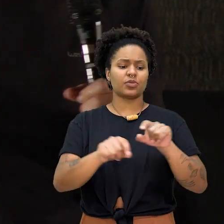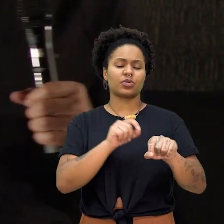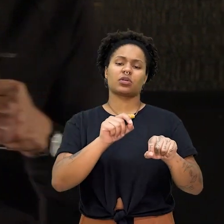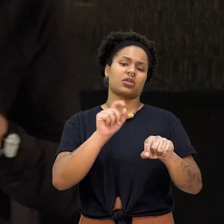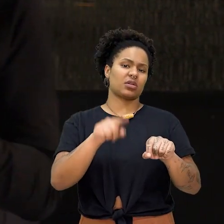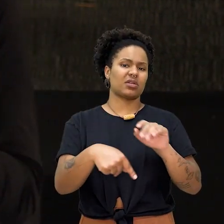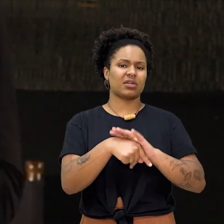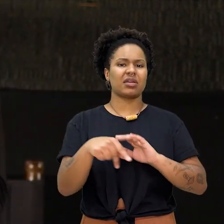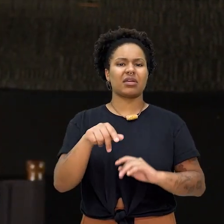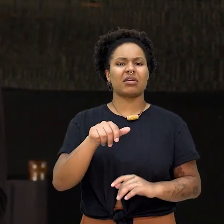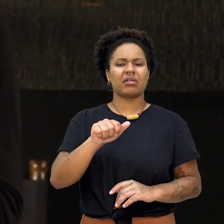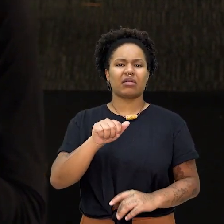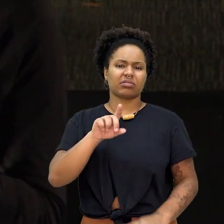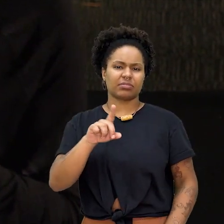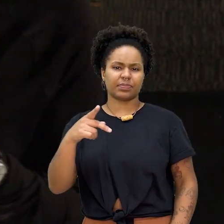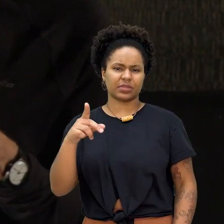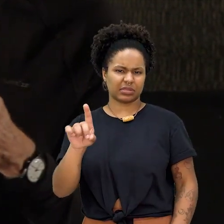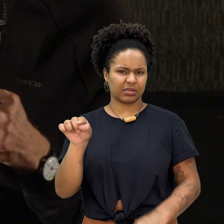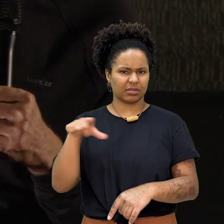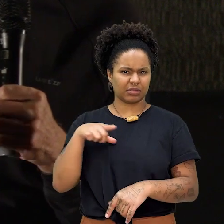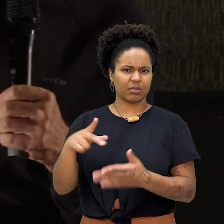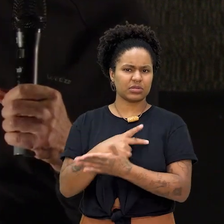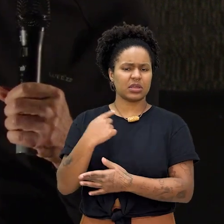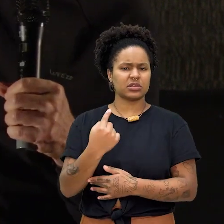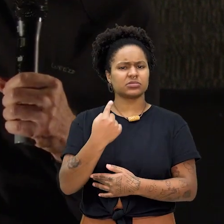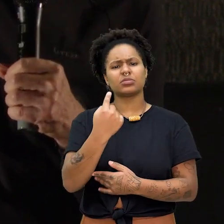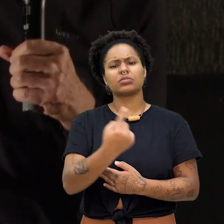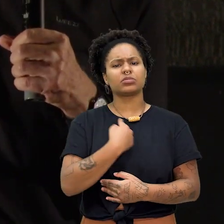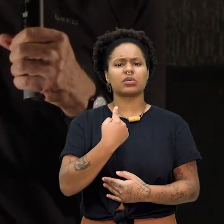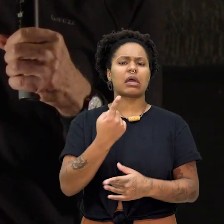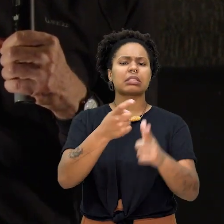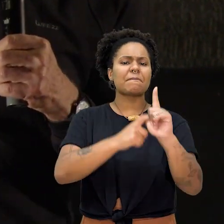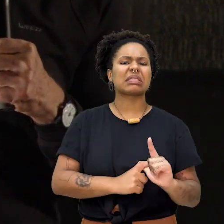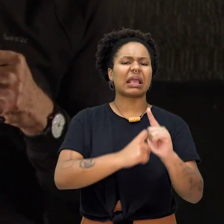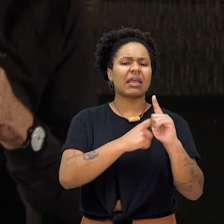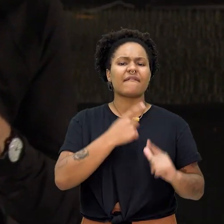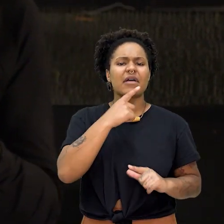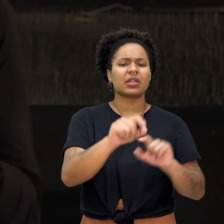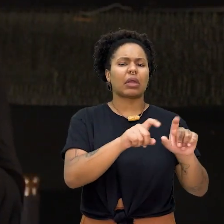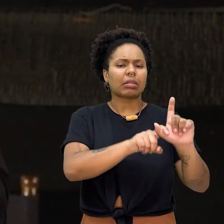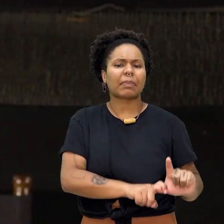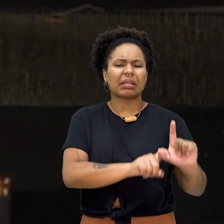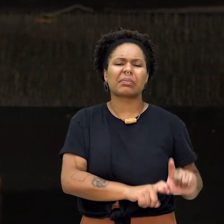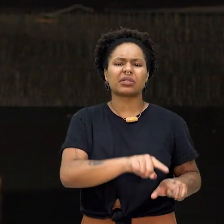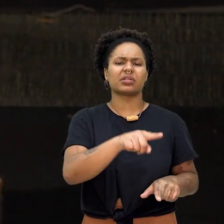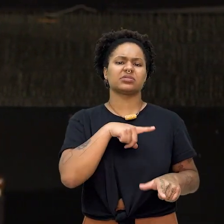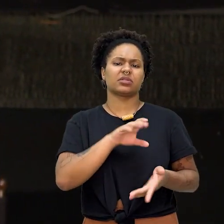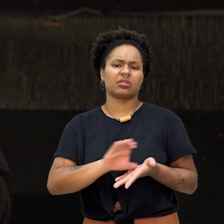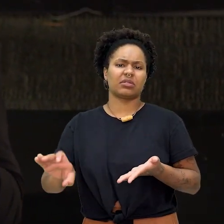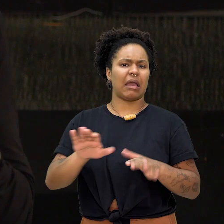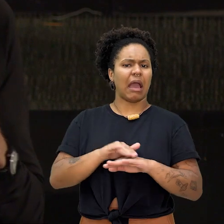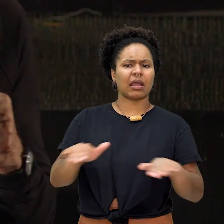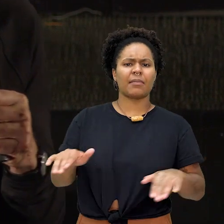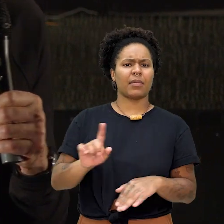chamado fenômeno da dependência, que acontece quando há um sistema que diz quem não recebe até certo patamar tem o